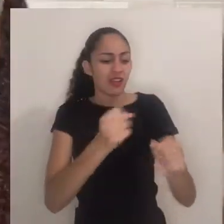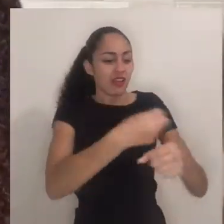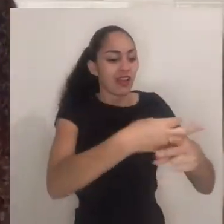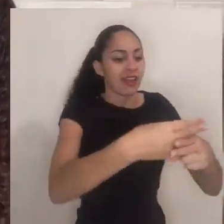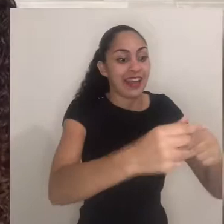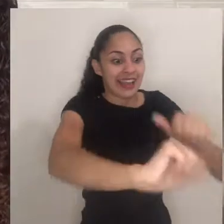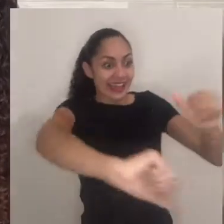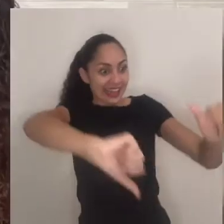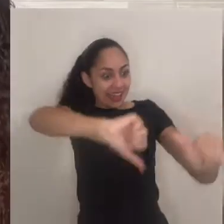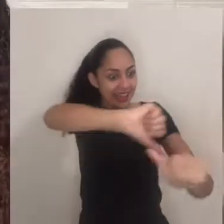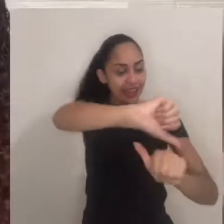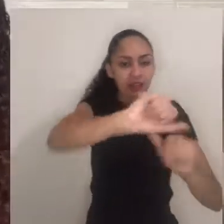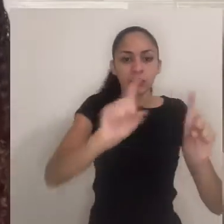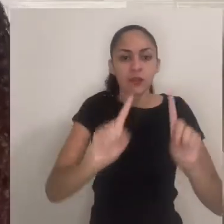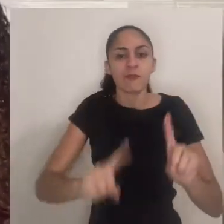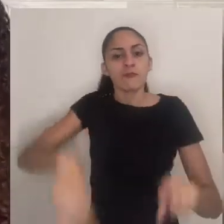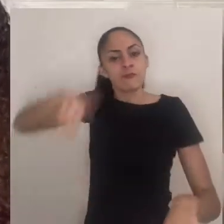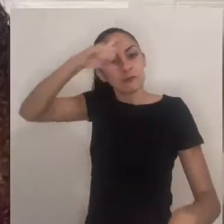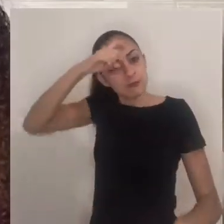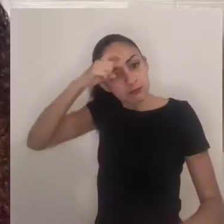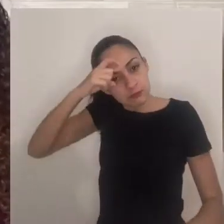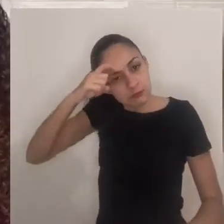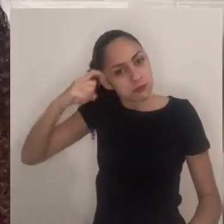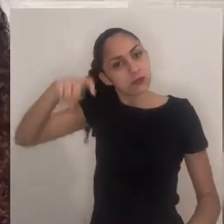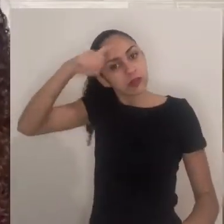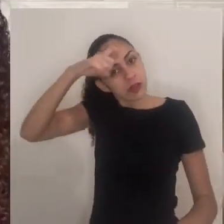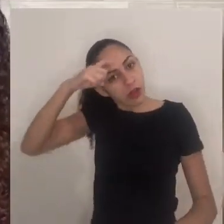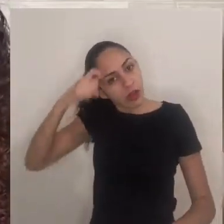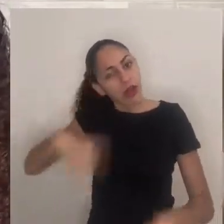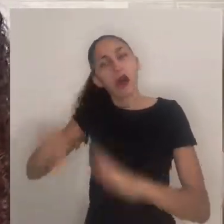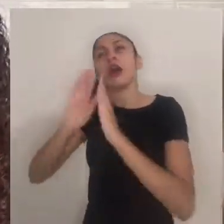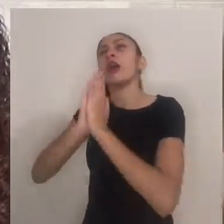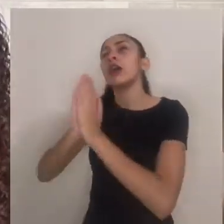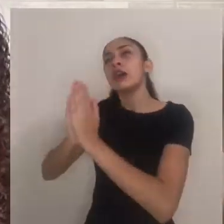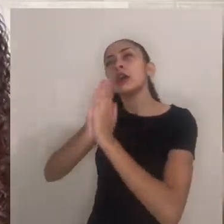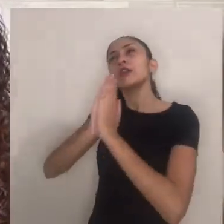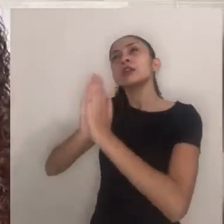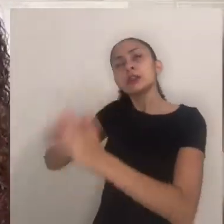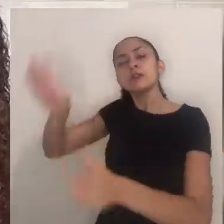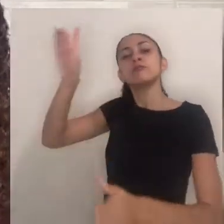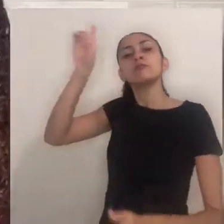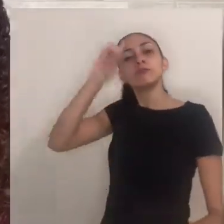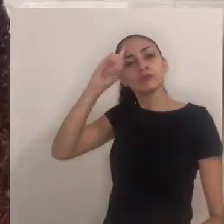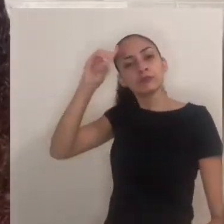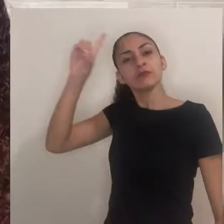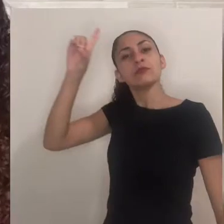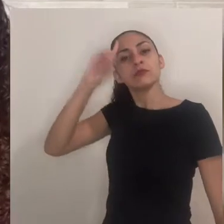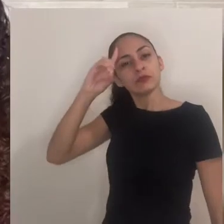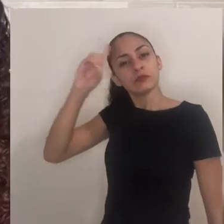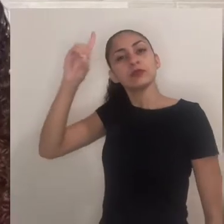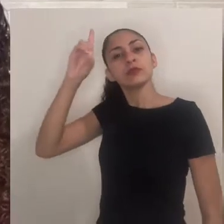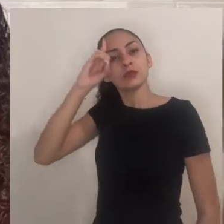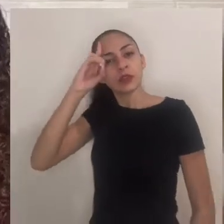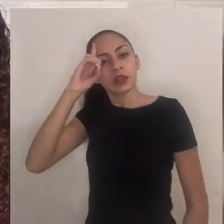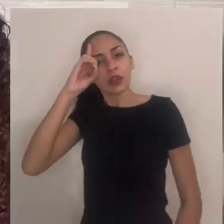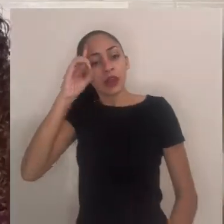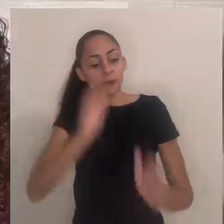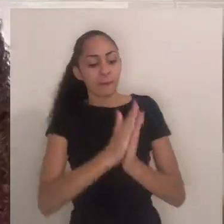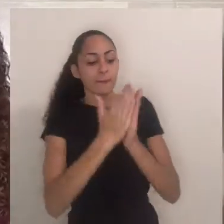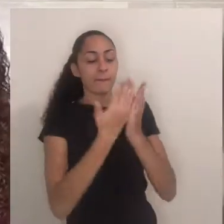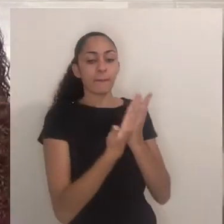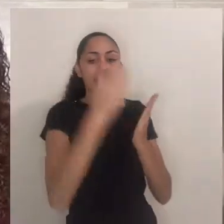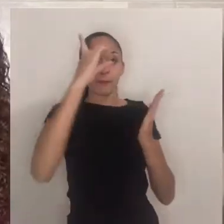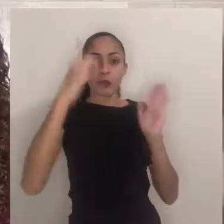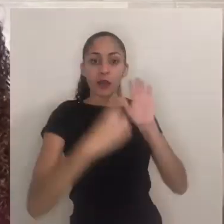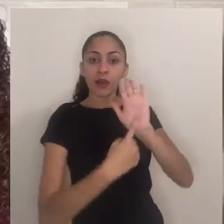esforça diariamente para manter uma vida de oração para com o nosso Deus. Nós olhamos para as Escrituras e vemos